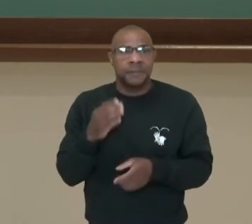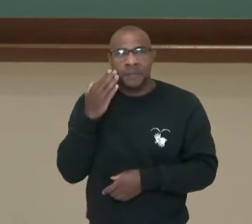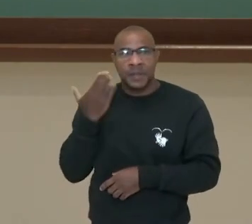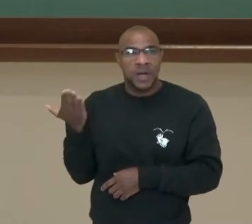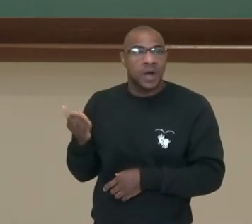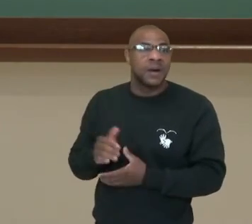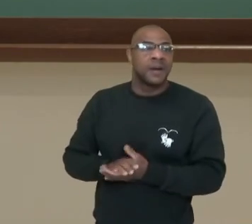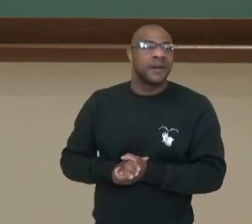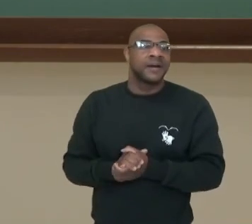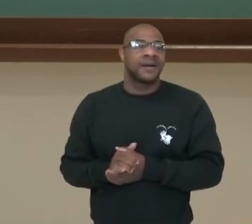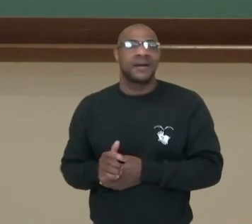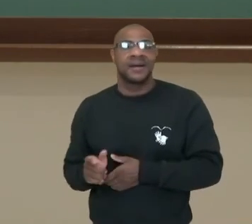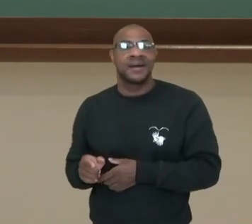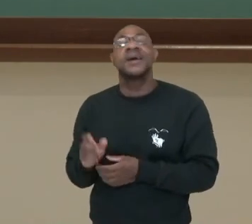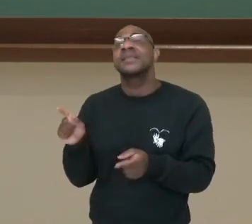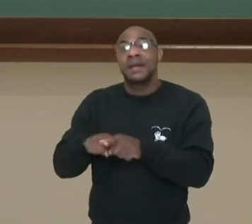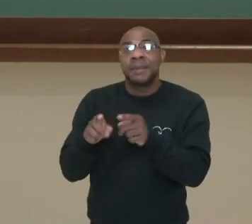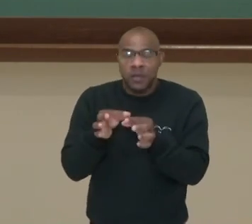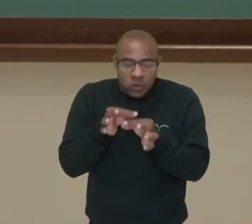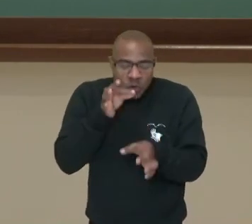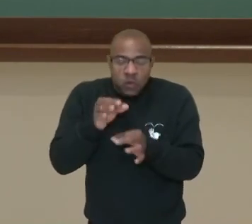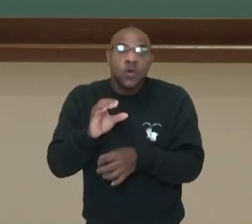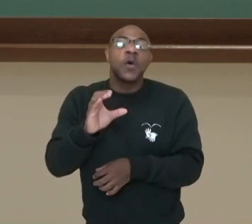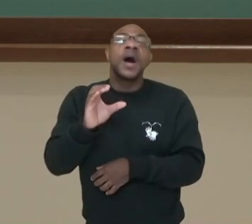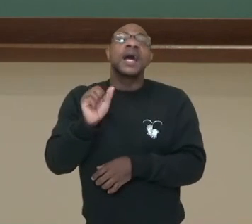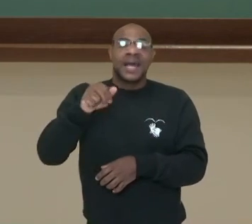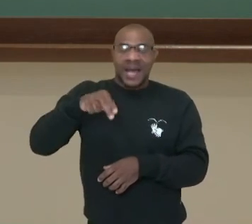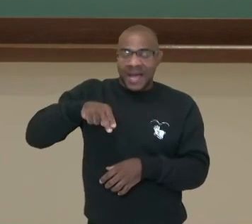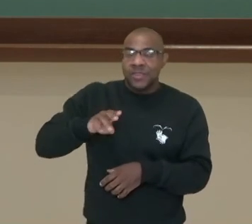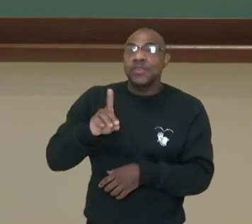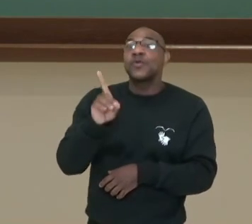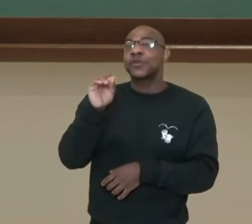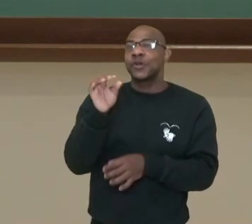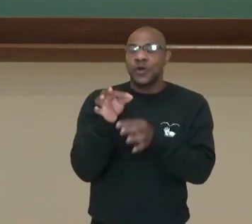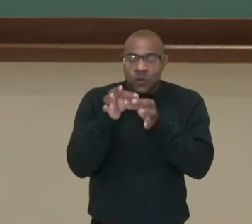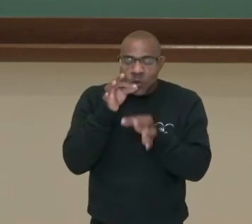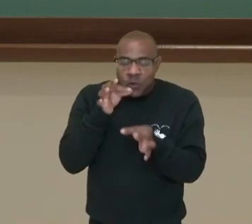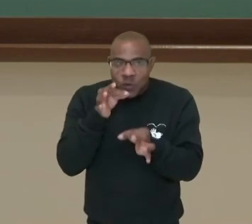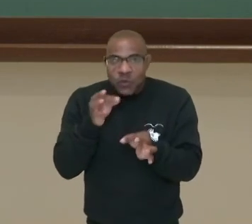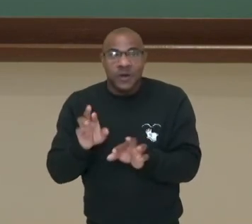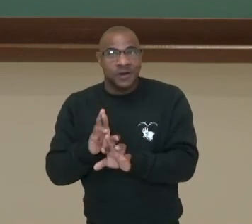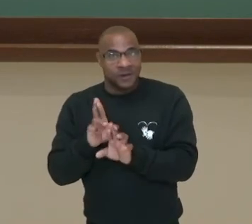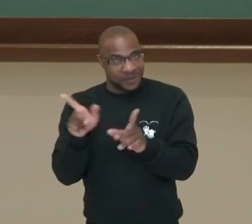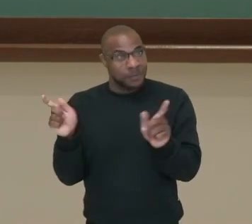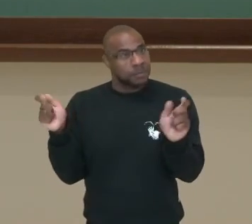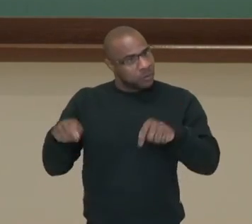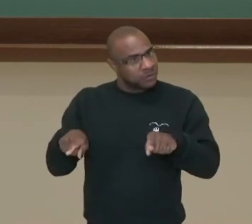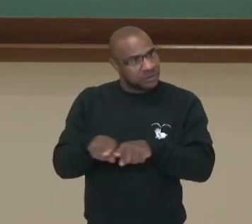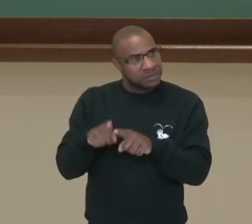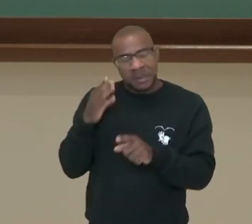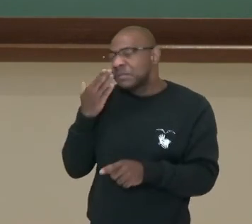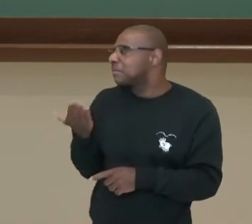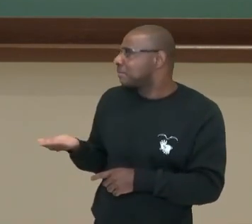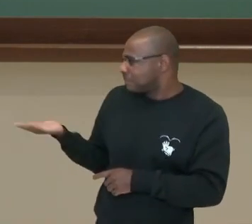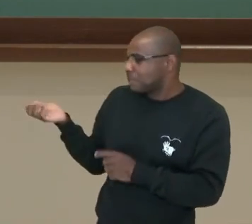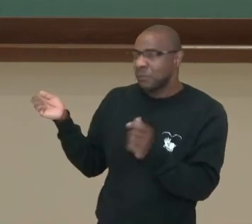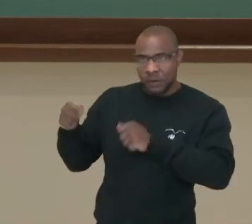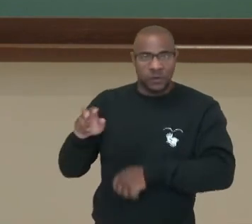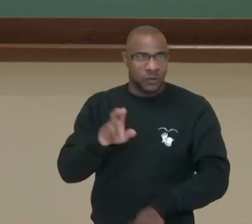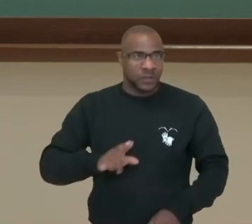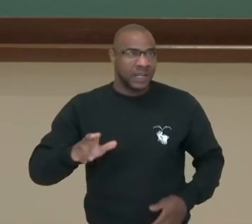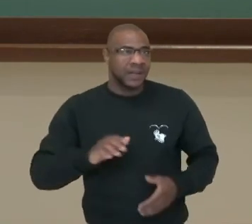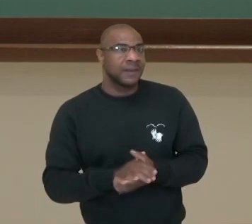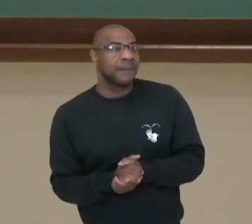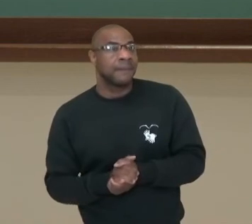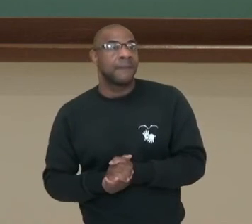certo? O canudinho, se você conseguir 2 canudinhos de calibres diferentes, funciona super bem. Se não, você